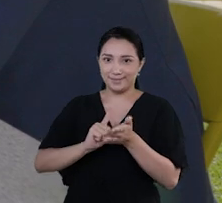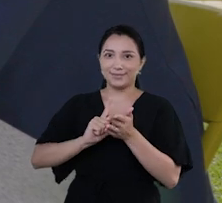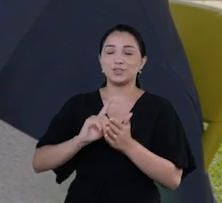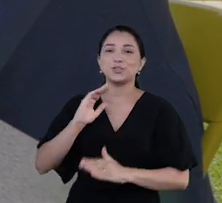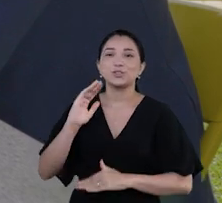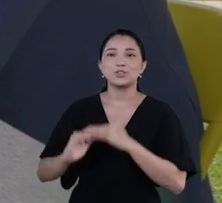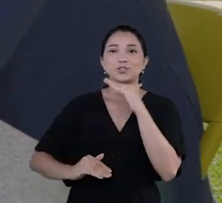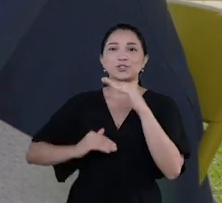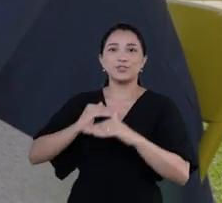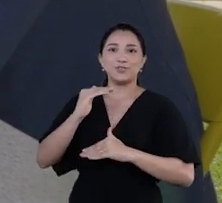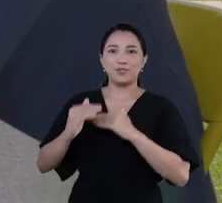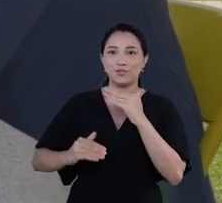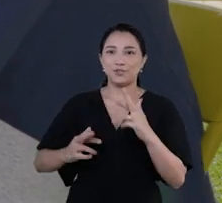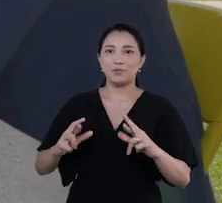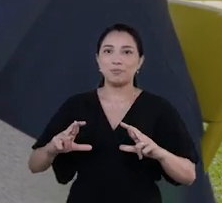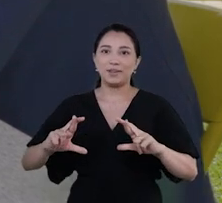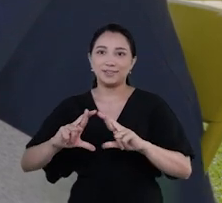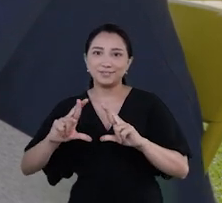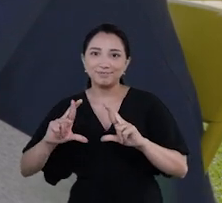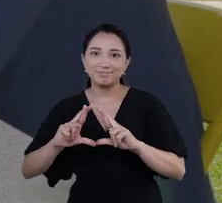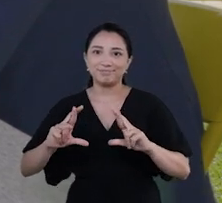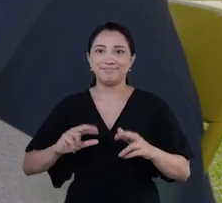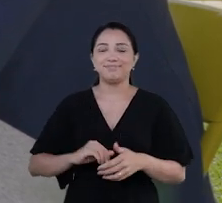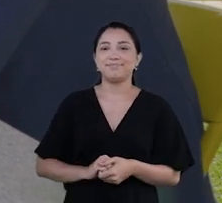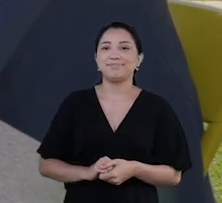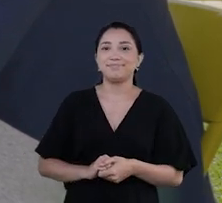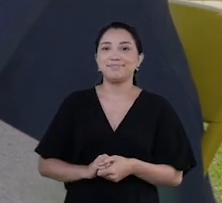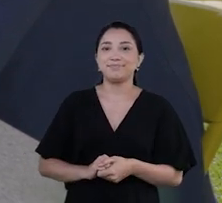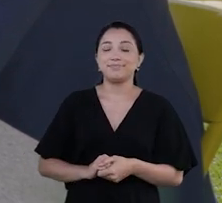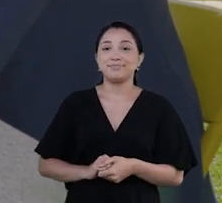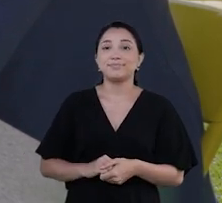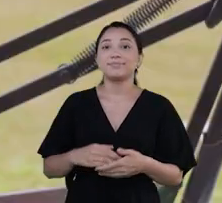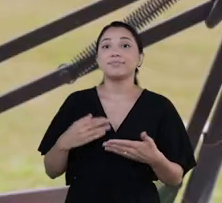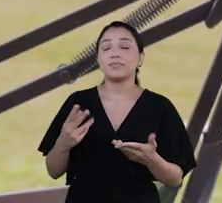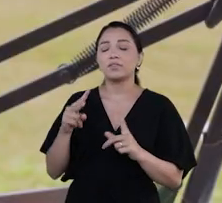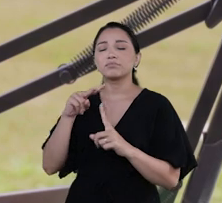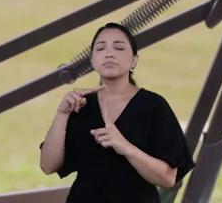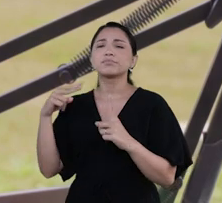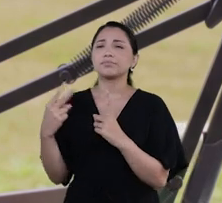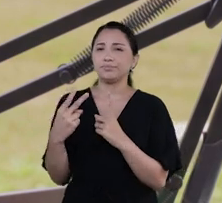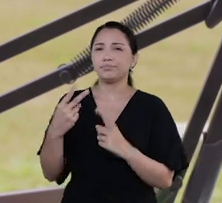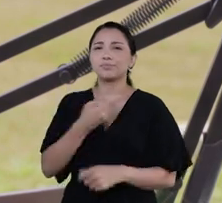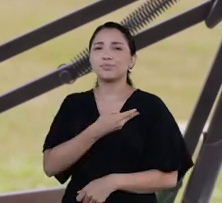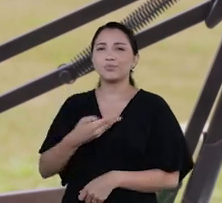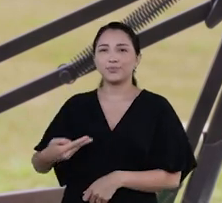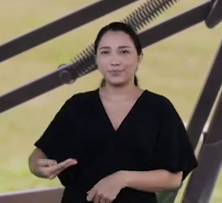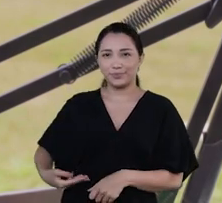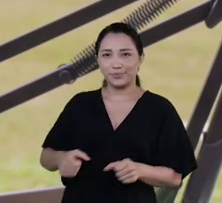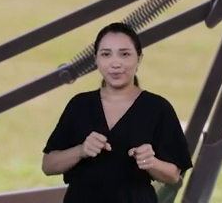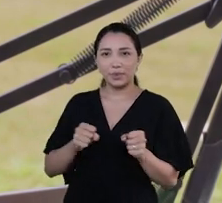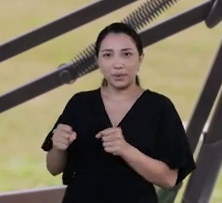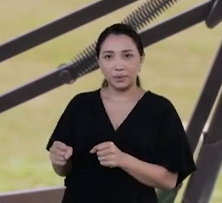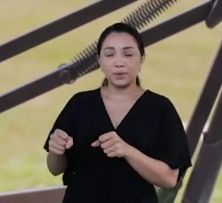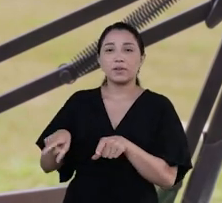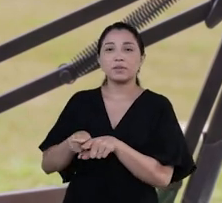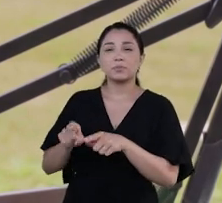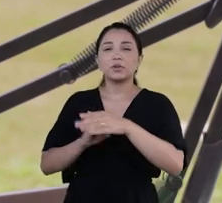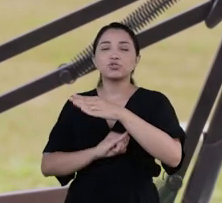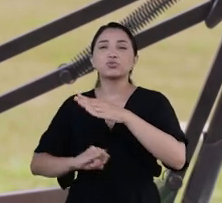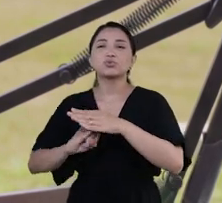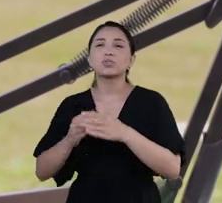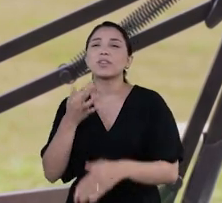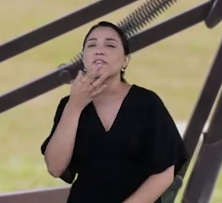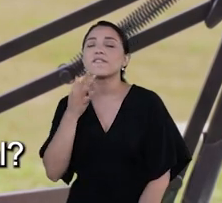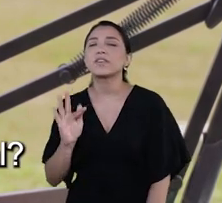eh do ponto de vista do poder público e das instituições federais eh eu queria te perguntar qual é o